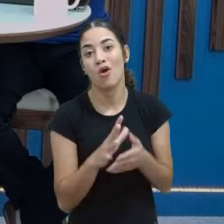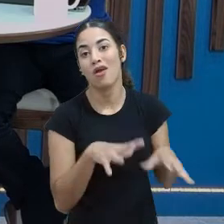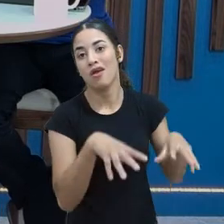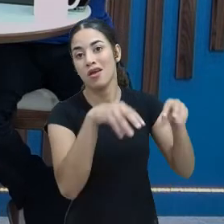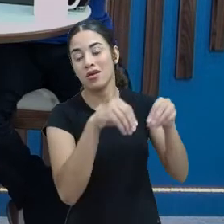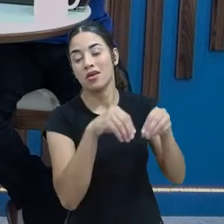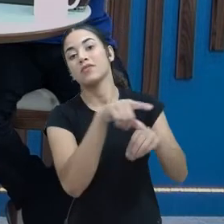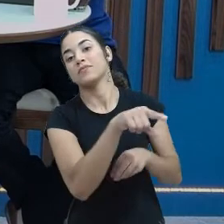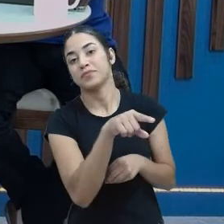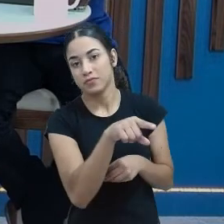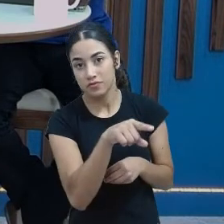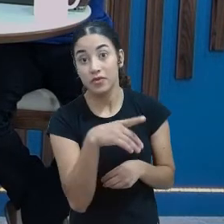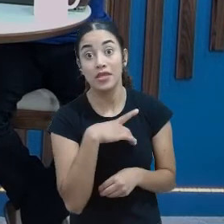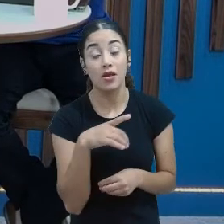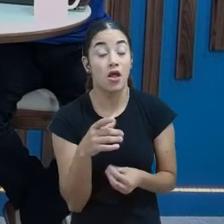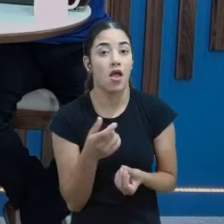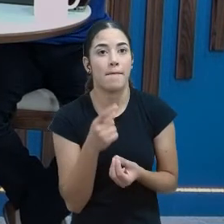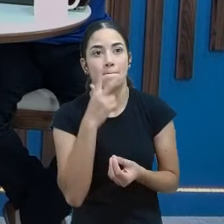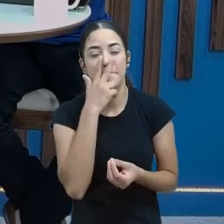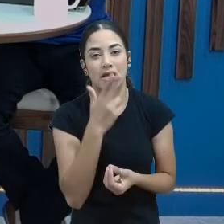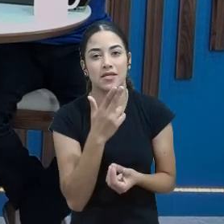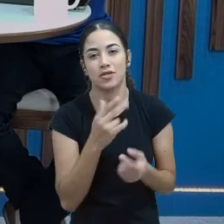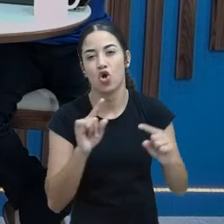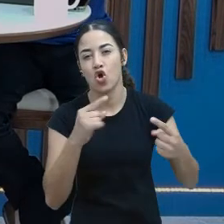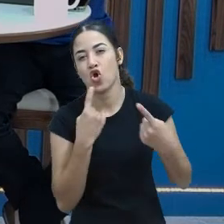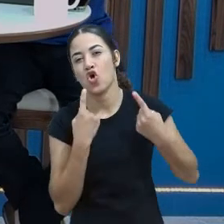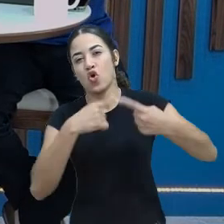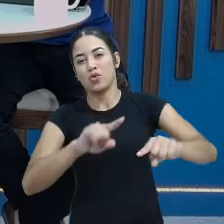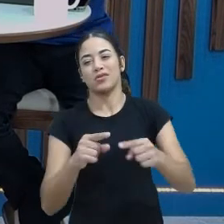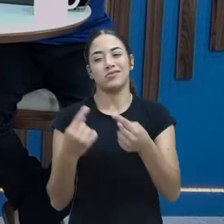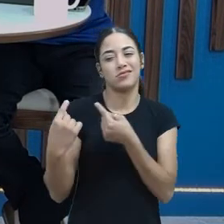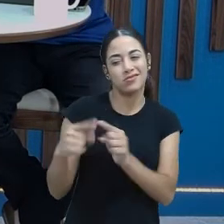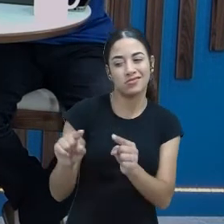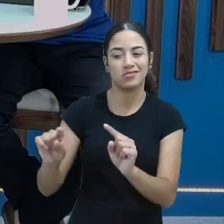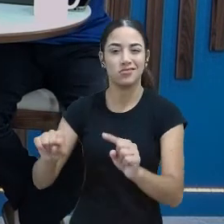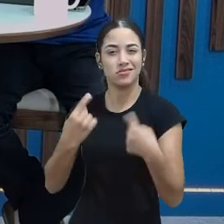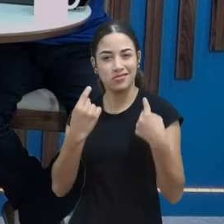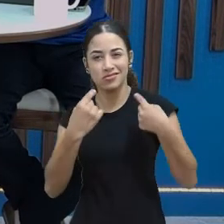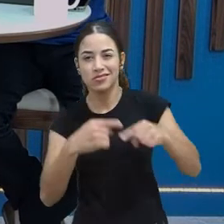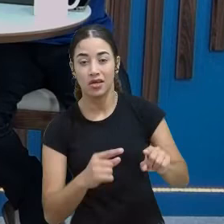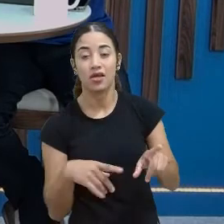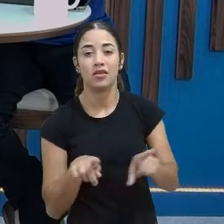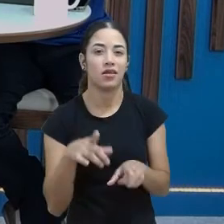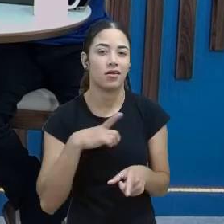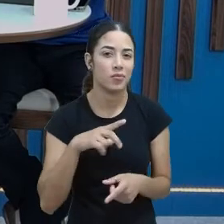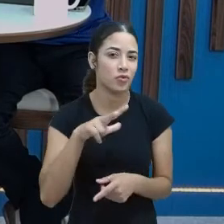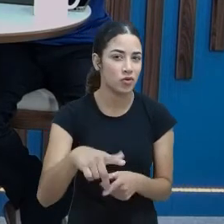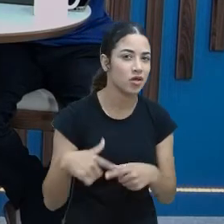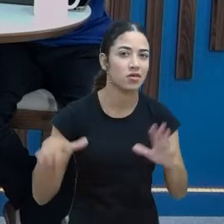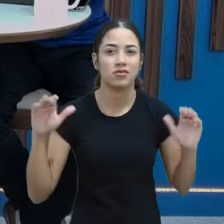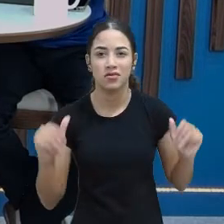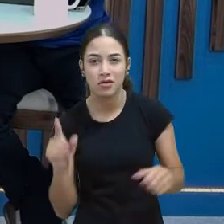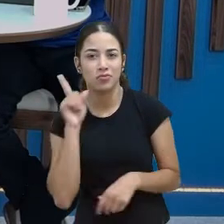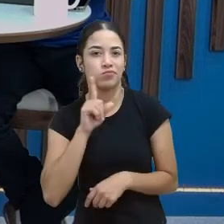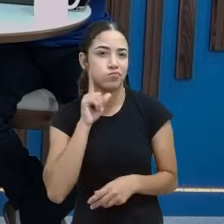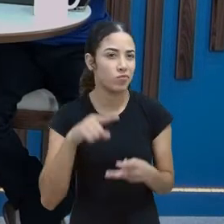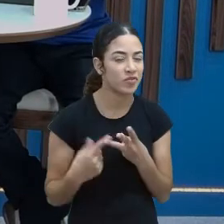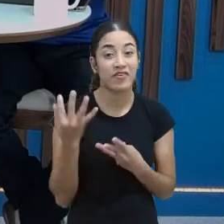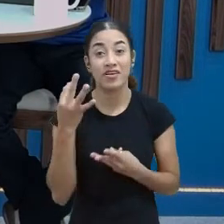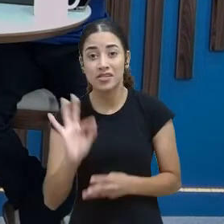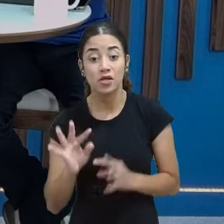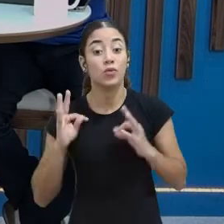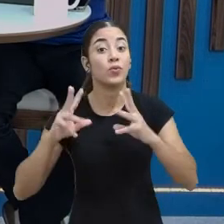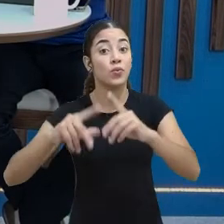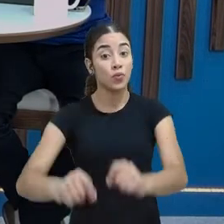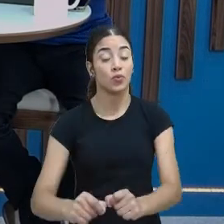eram inimigos uns dos outros, e aí os portugueses, depois os espanhóis, depois os holandeses, os ingleses, os franceses, eles